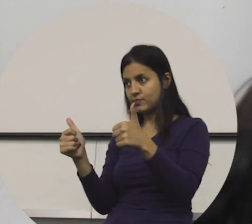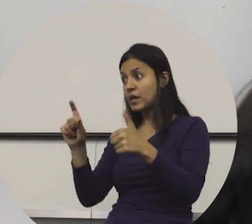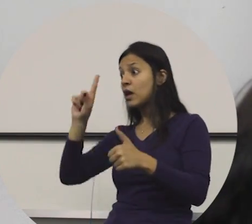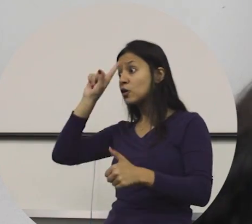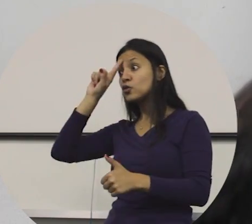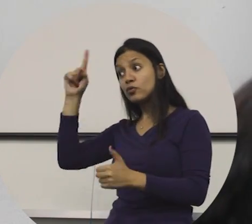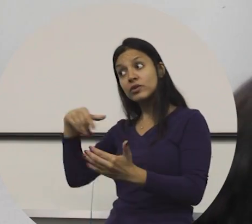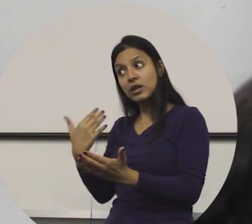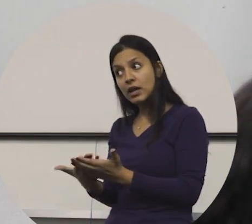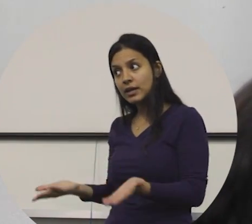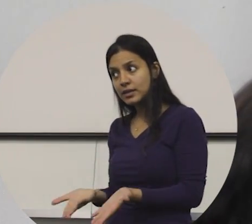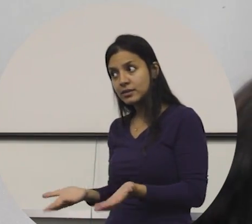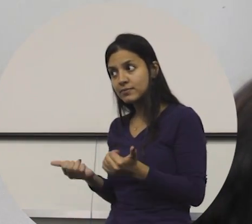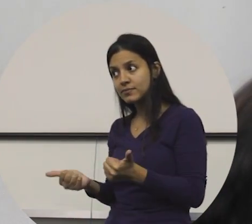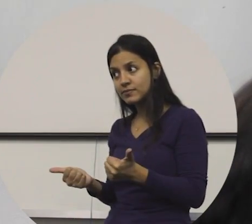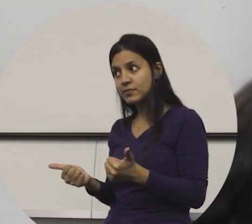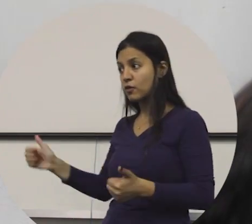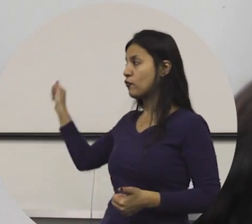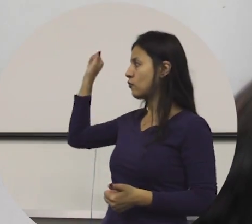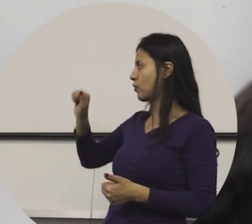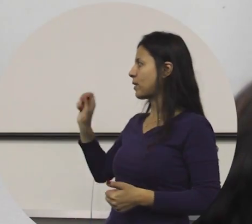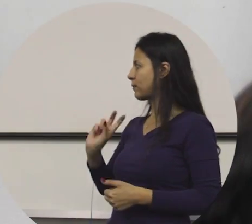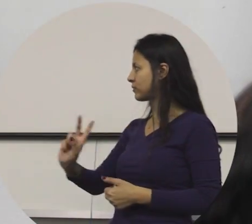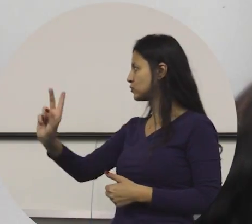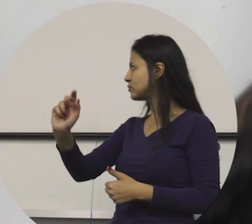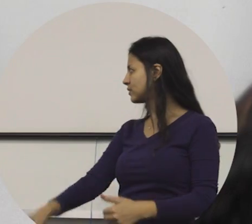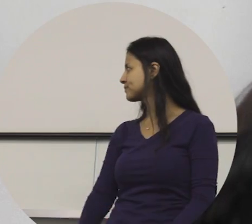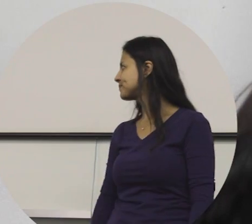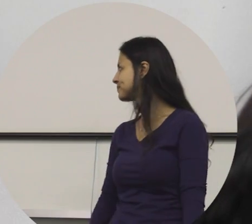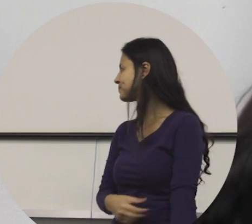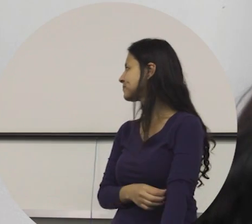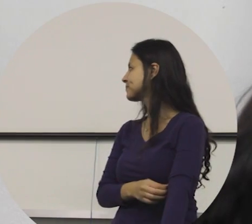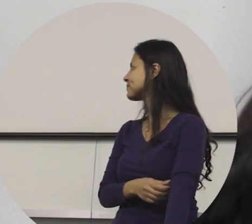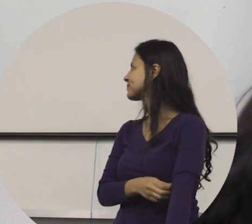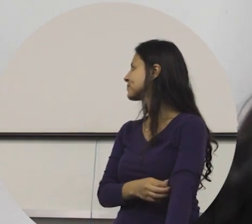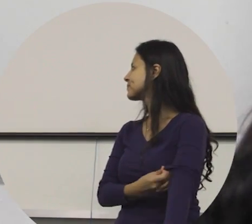aqui? Vou apagar a lousa para continuar, tá, pessoal?